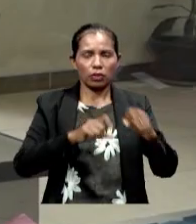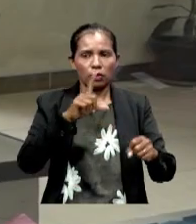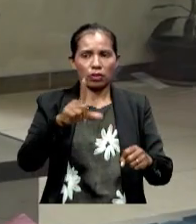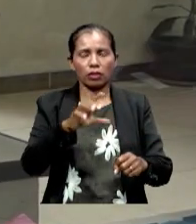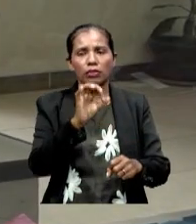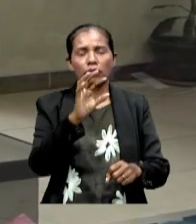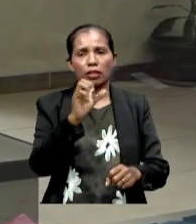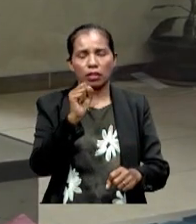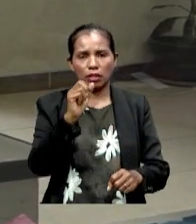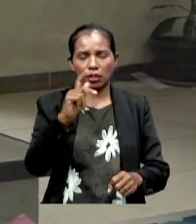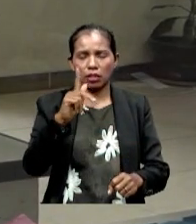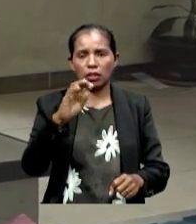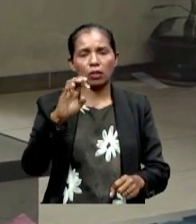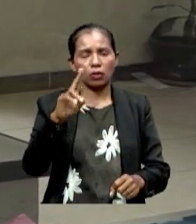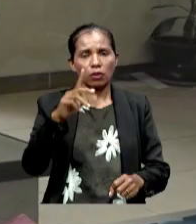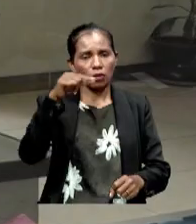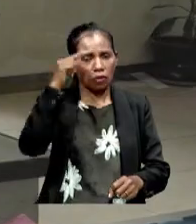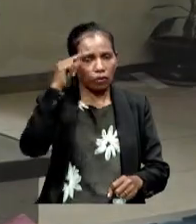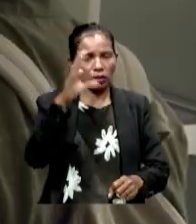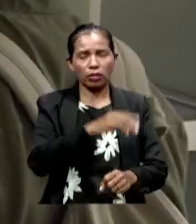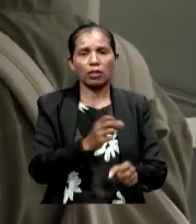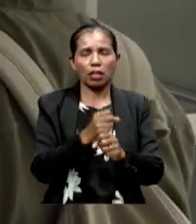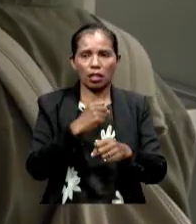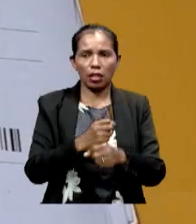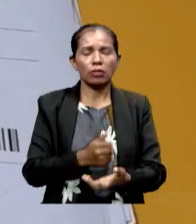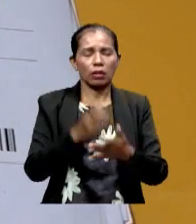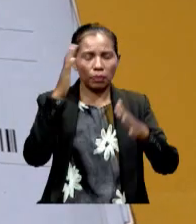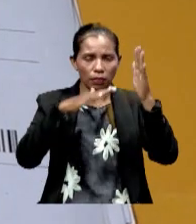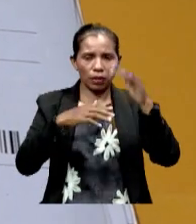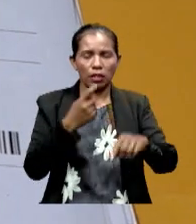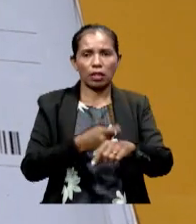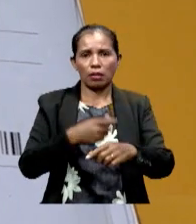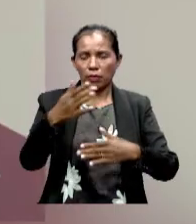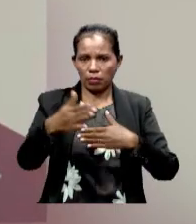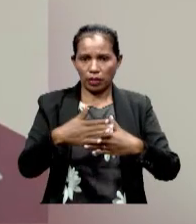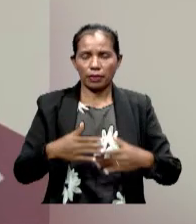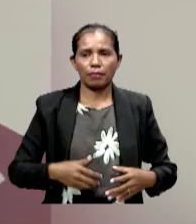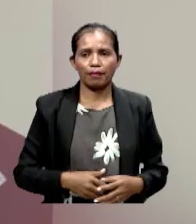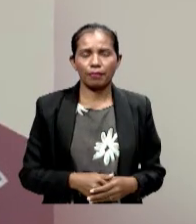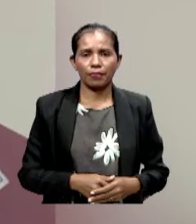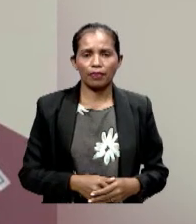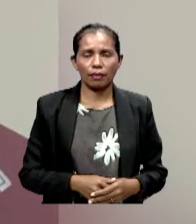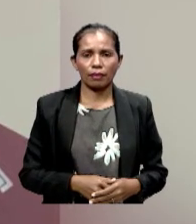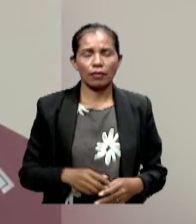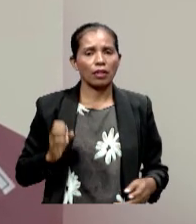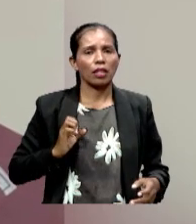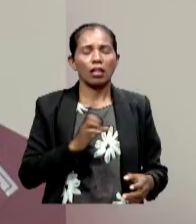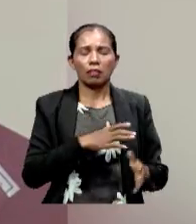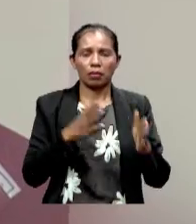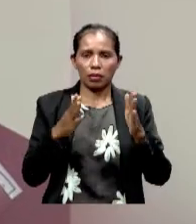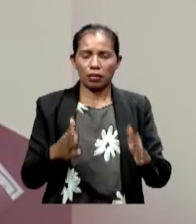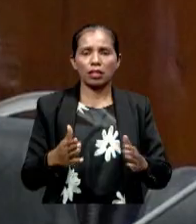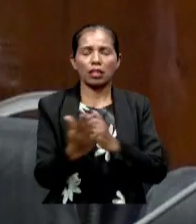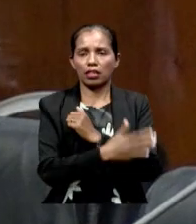Francisco Jerônimo Hateten. Governo se soluciona problema, né, e a tempo bada. Embaixada, eu tenho consulado Sira de